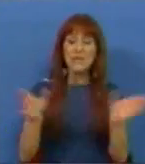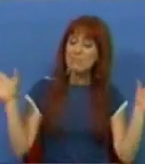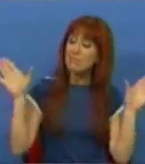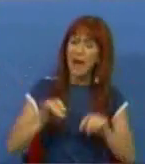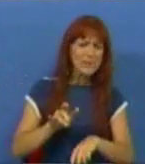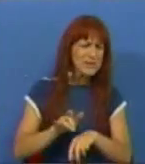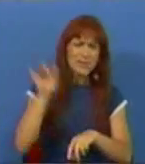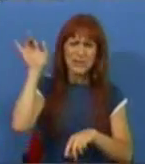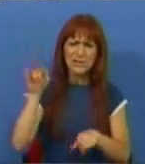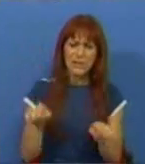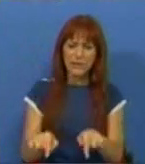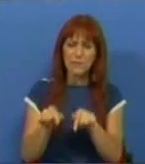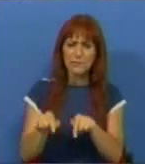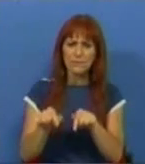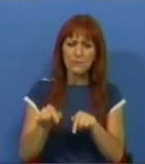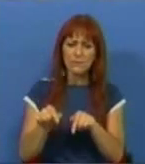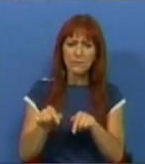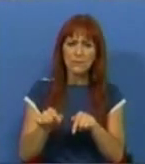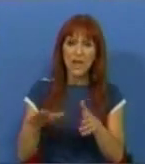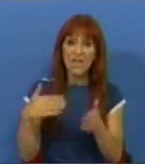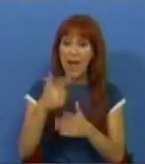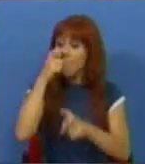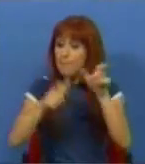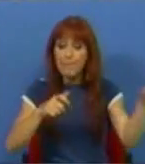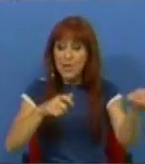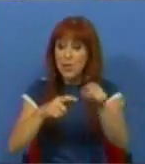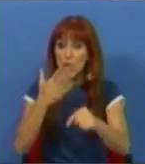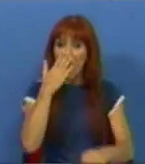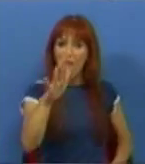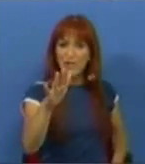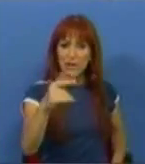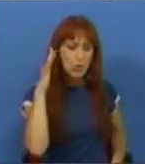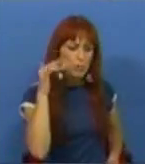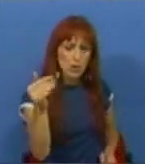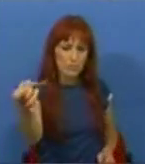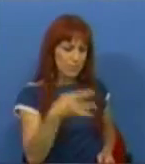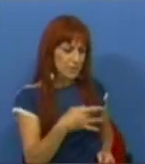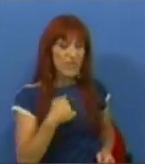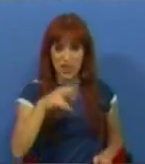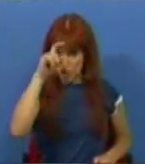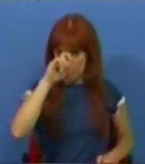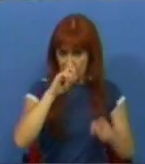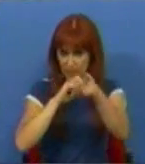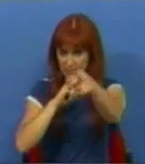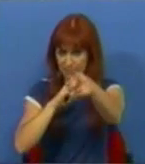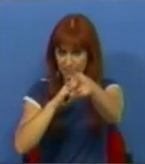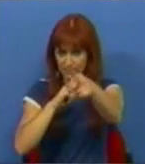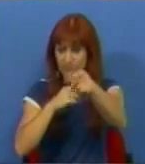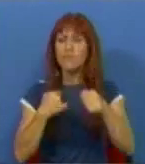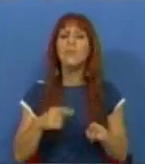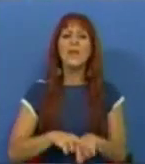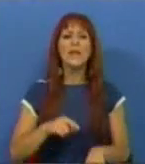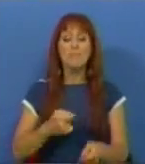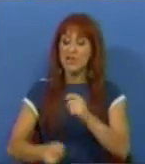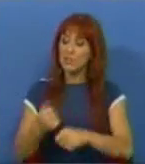mais sensível é pôr as pessoas à frente dos números. Espero que se lembre disso. No